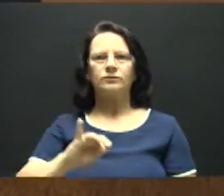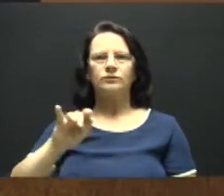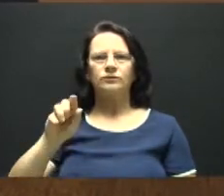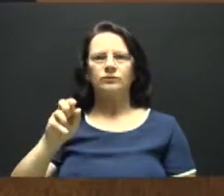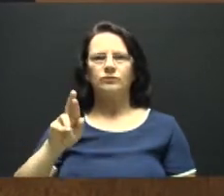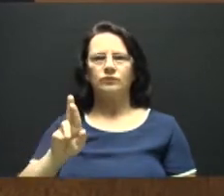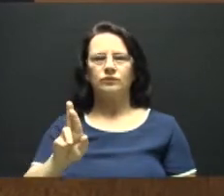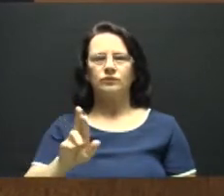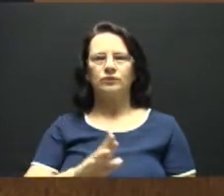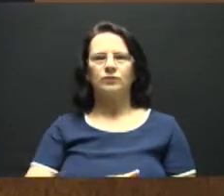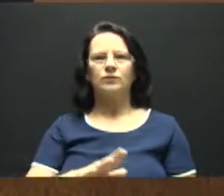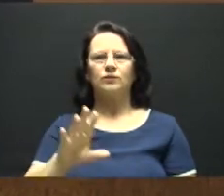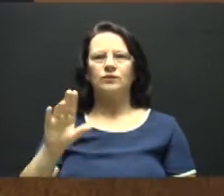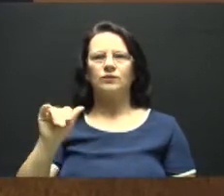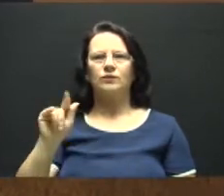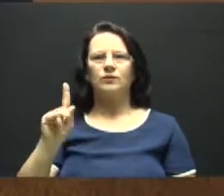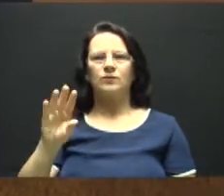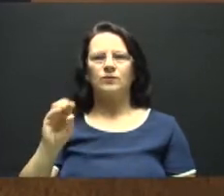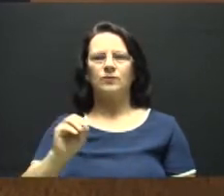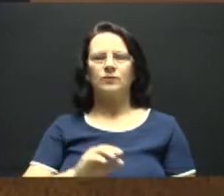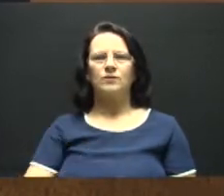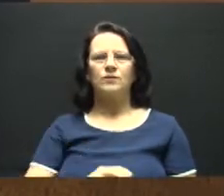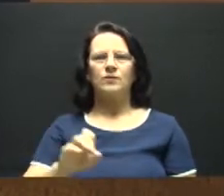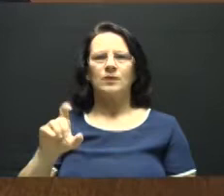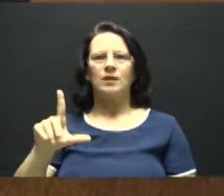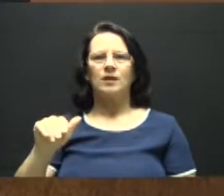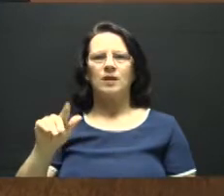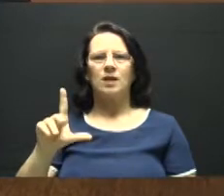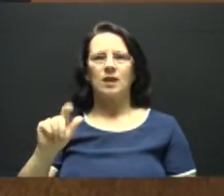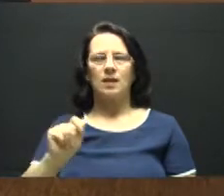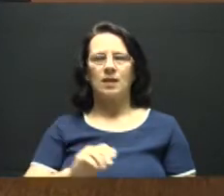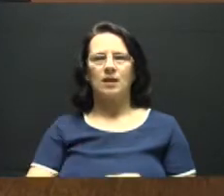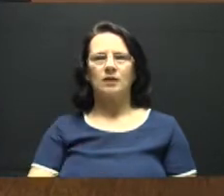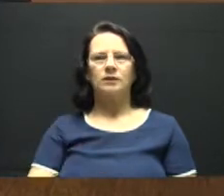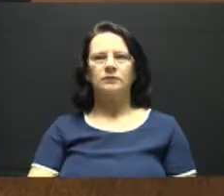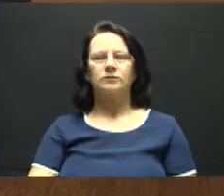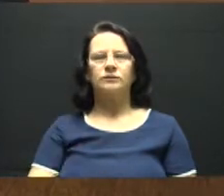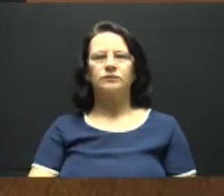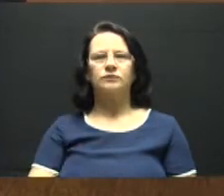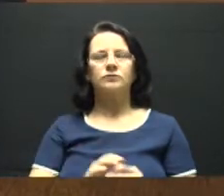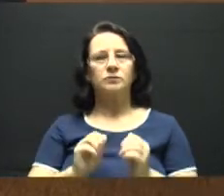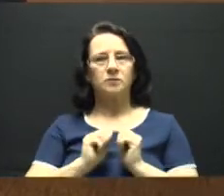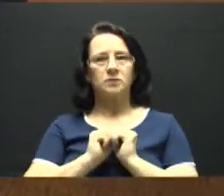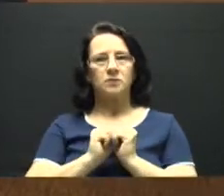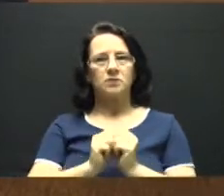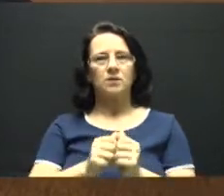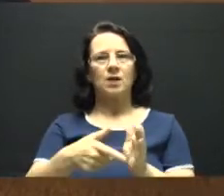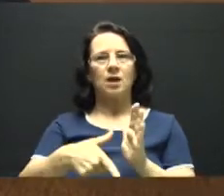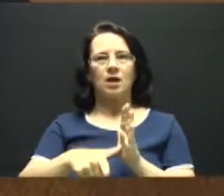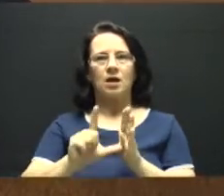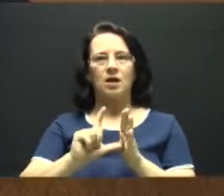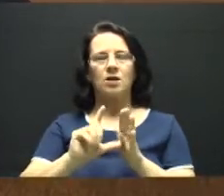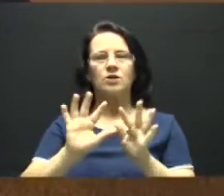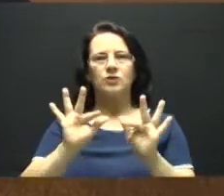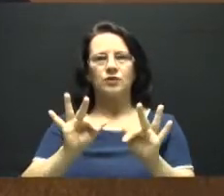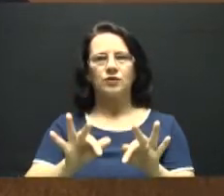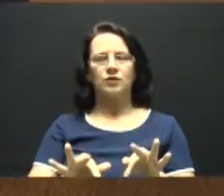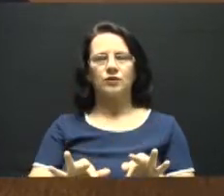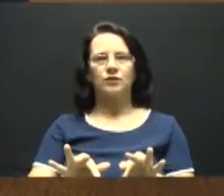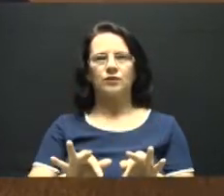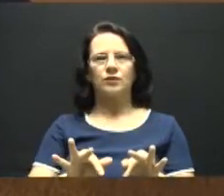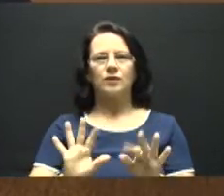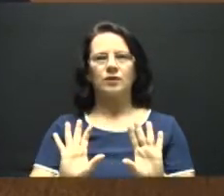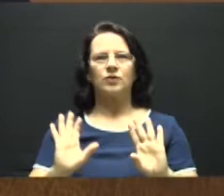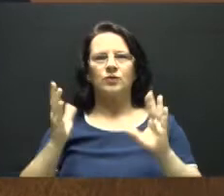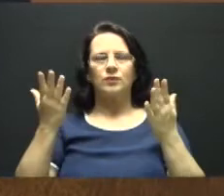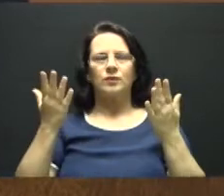baas final dará hoje o dólar e este vereador que pegam esse poder antes de encerrar presente o presente ato